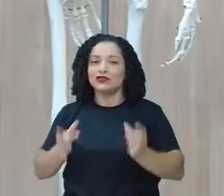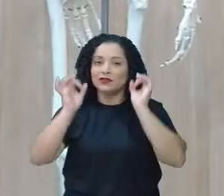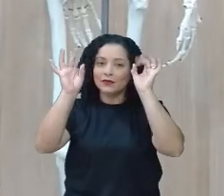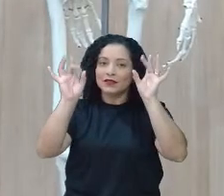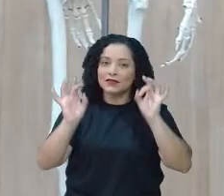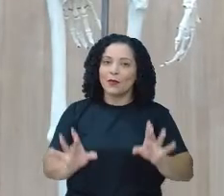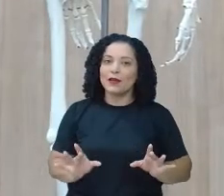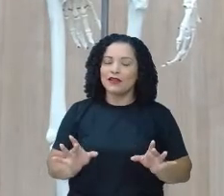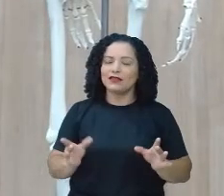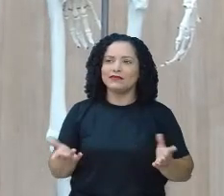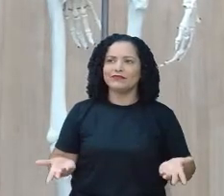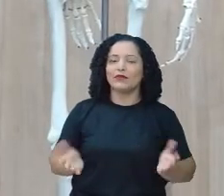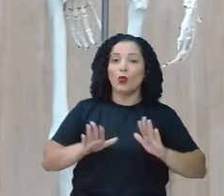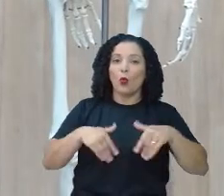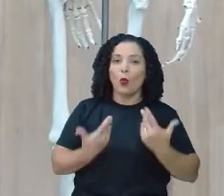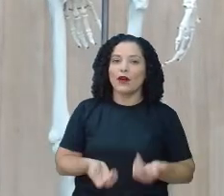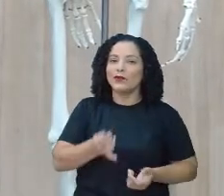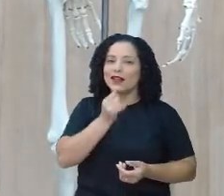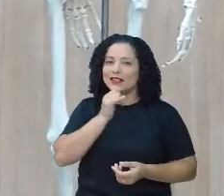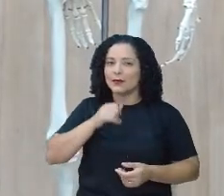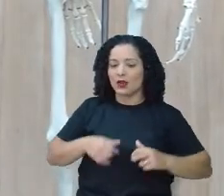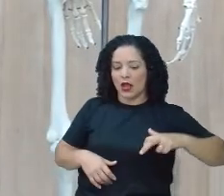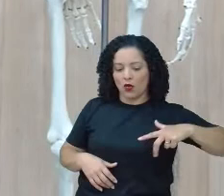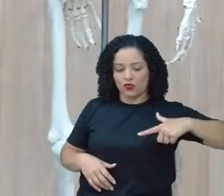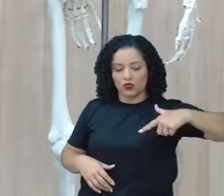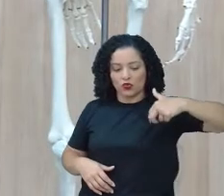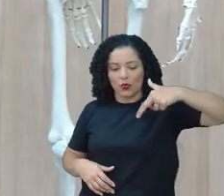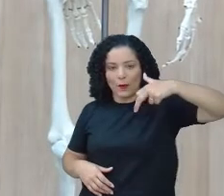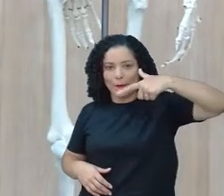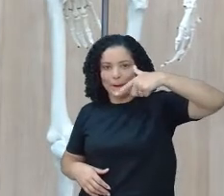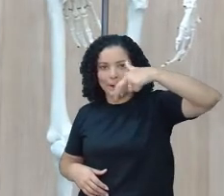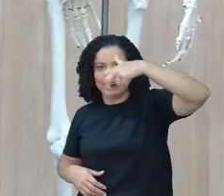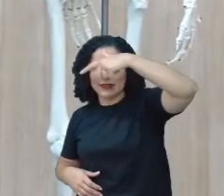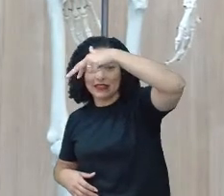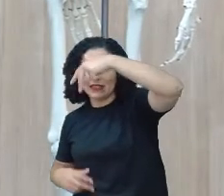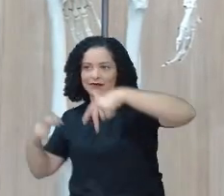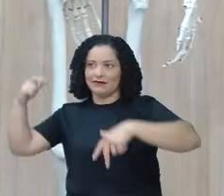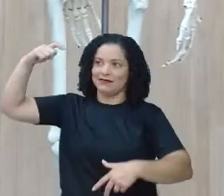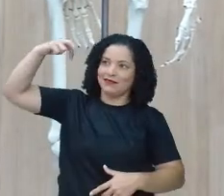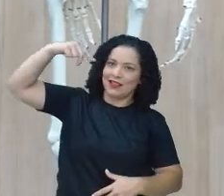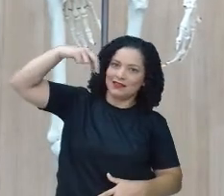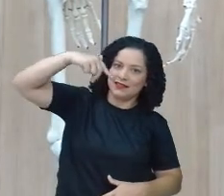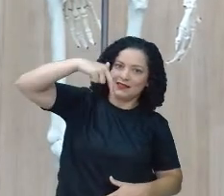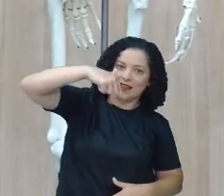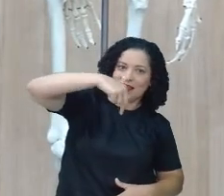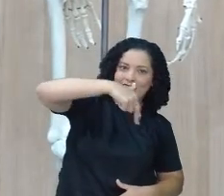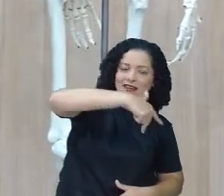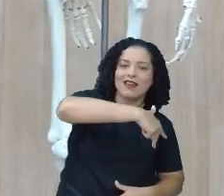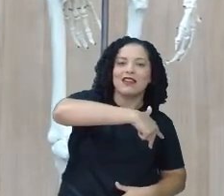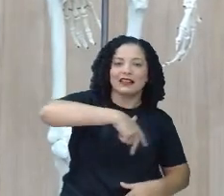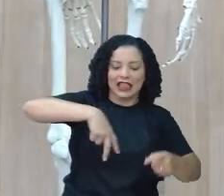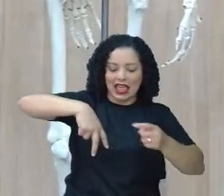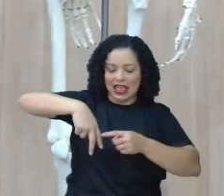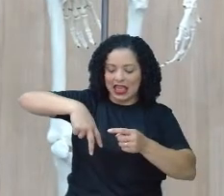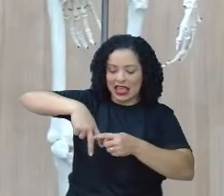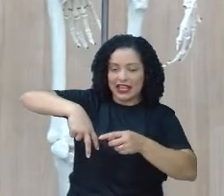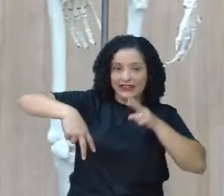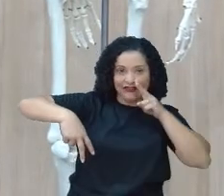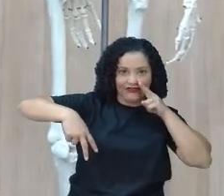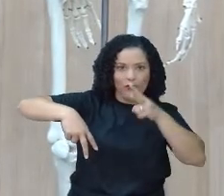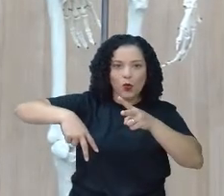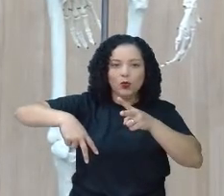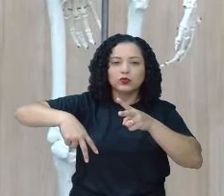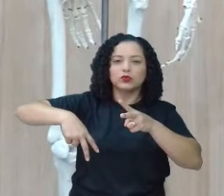que a gente vai subir escada, descer escada, subir rampa e descer rampa. Ele funciona como um verdadeiro freio,